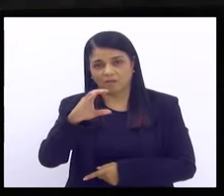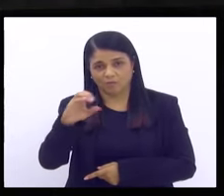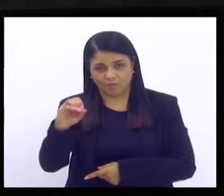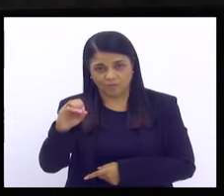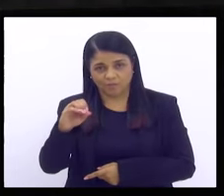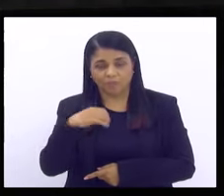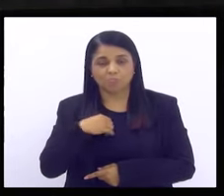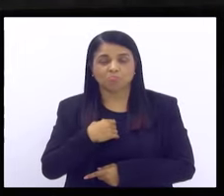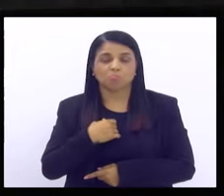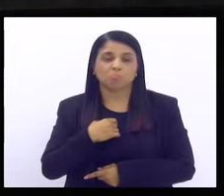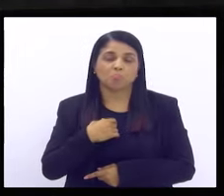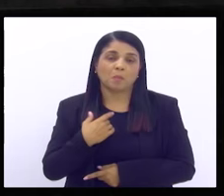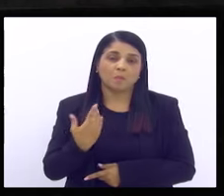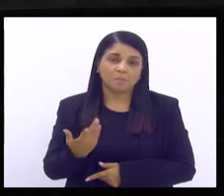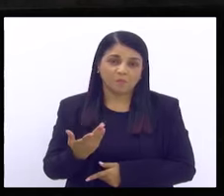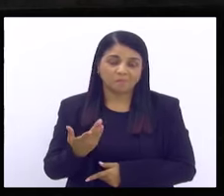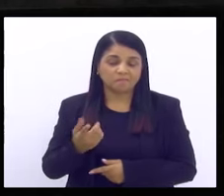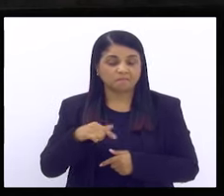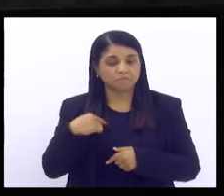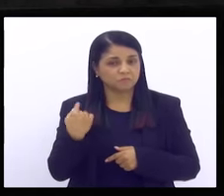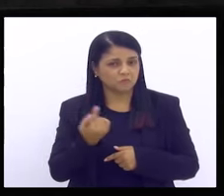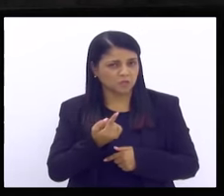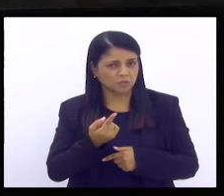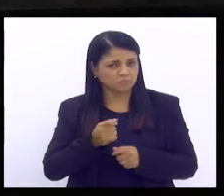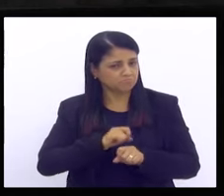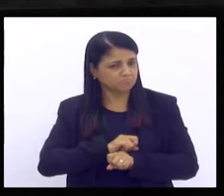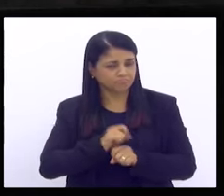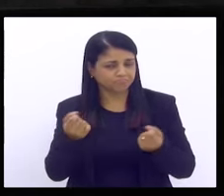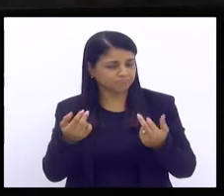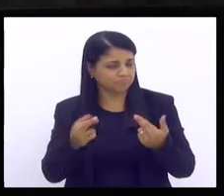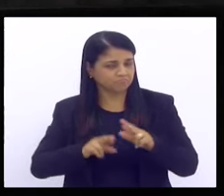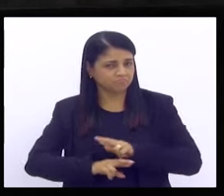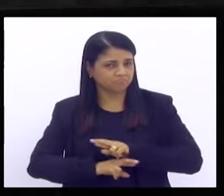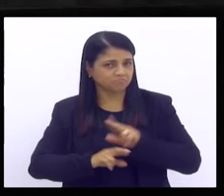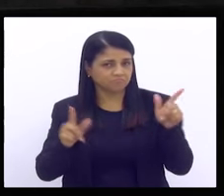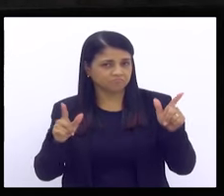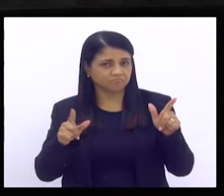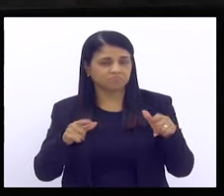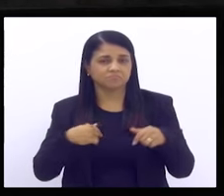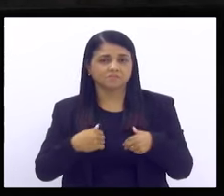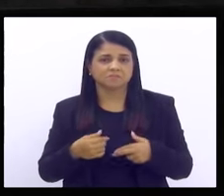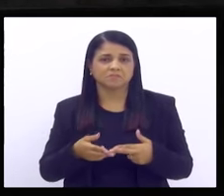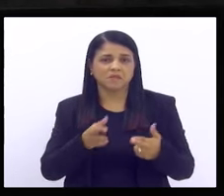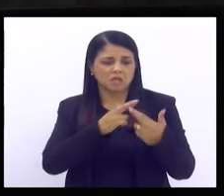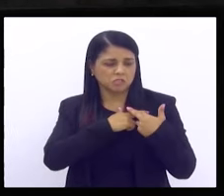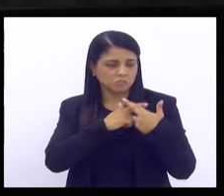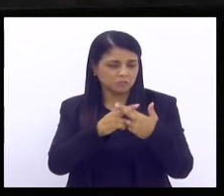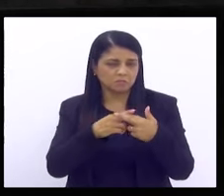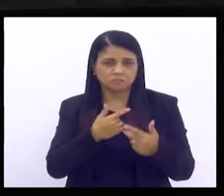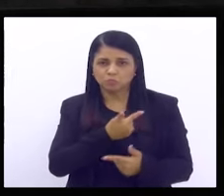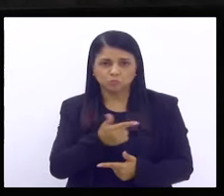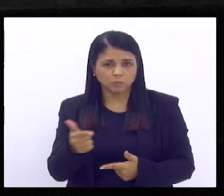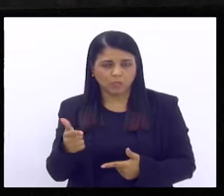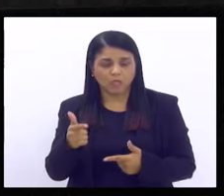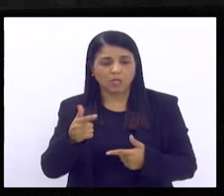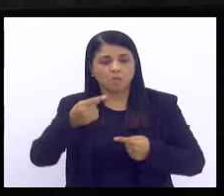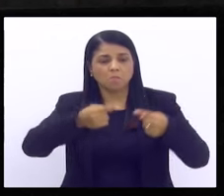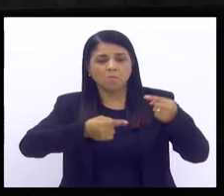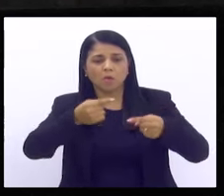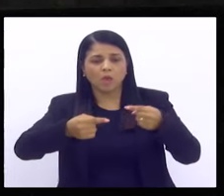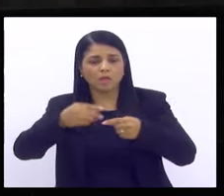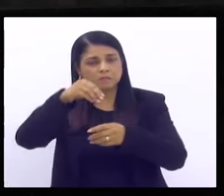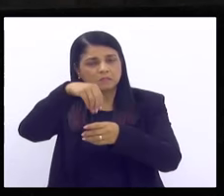não nos compete a essa casa e aos deputados as polêmicas existentes dentro do debate